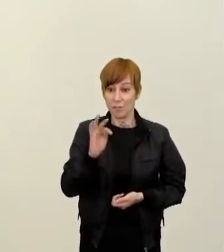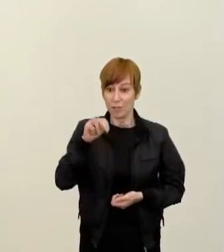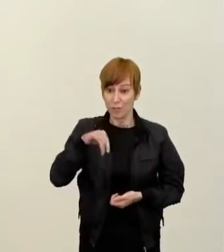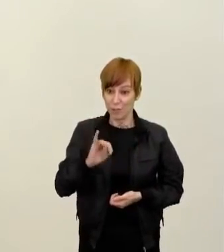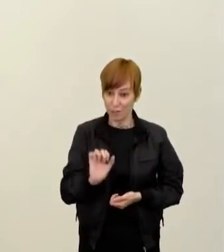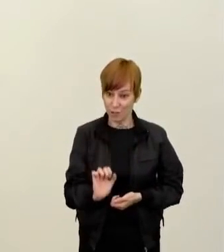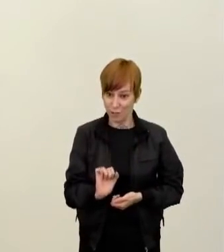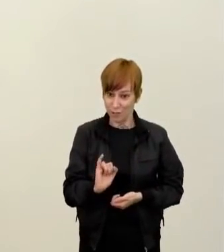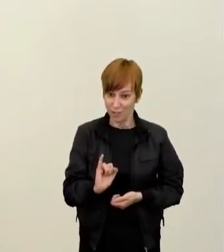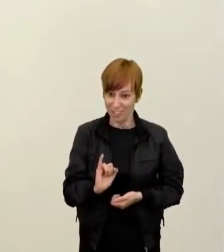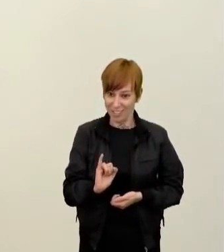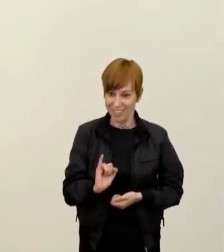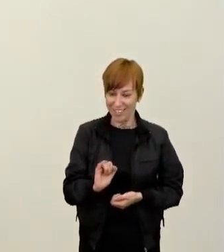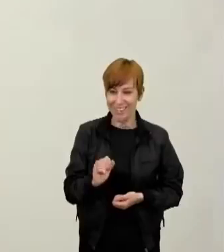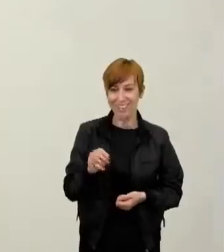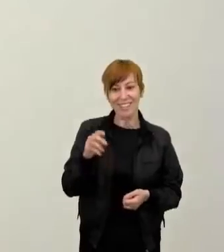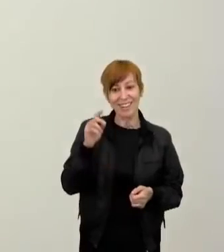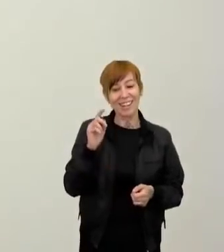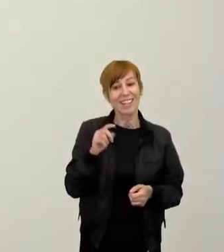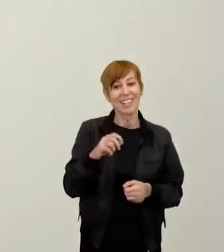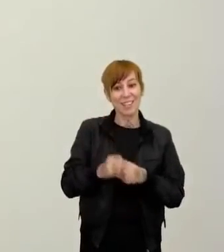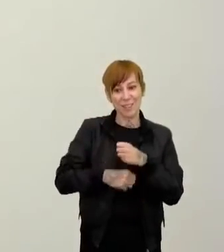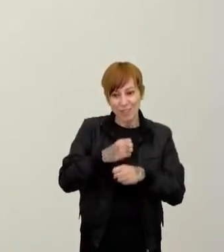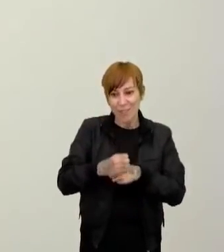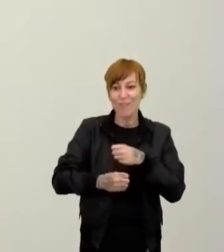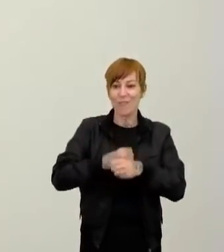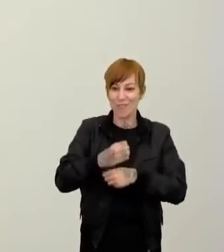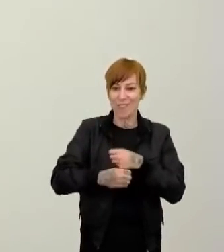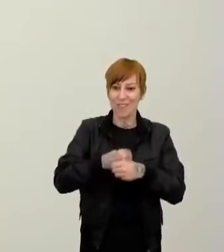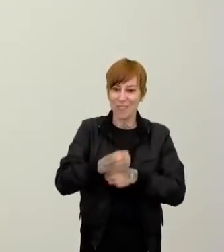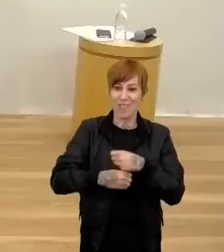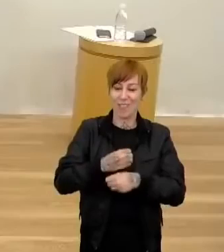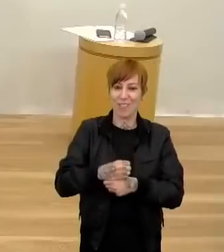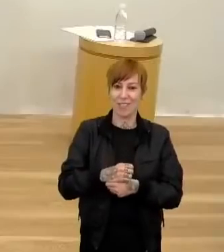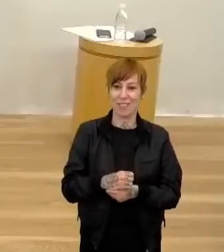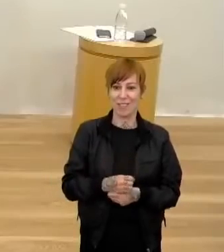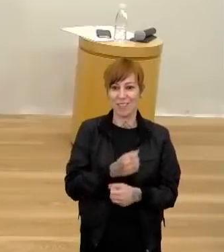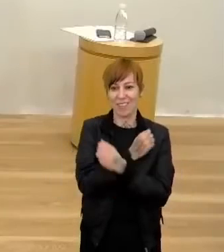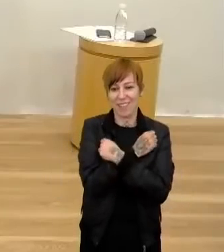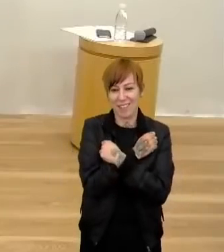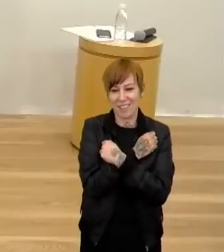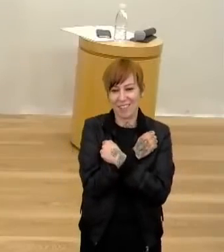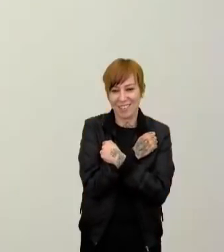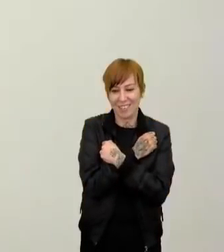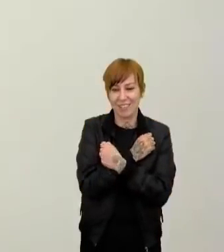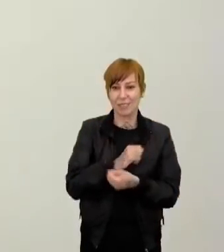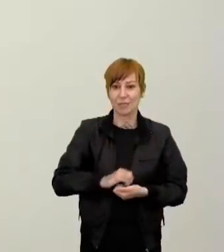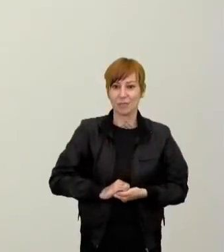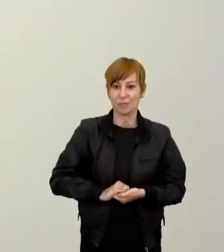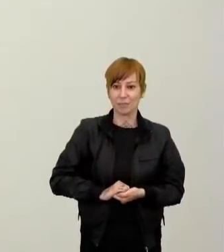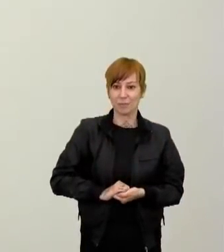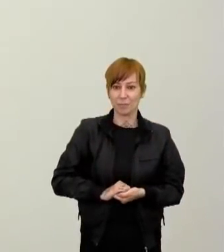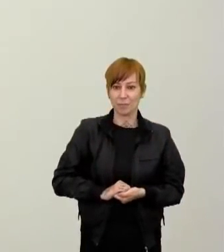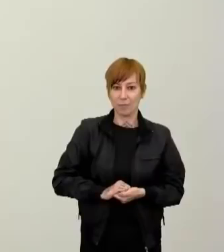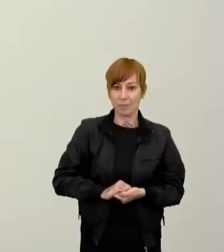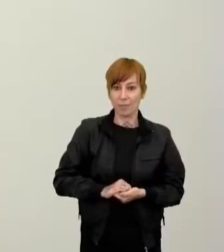anos. Hoje ele está recebendo parabéns, né? Isso mesmo, Tony. Beijo para você. Valeu, Tony. Um abraço. Então vocês vão ter 2 minutos para trazer resposta